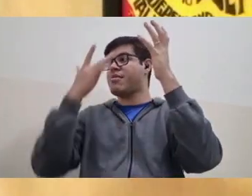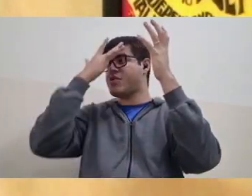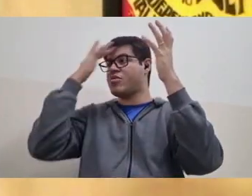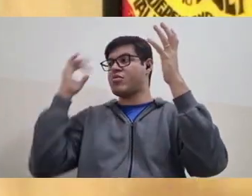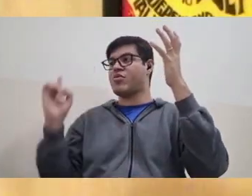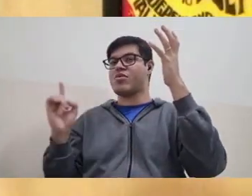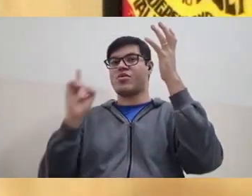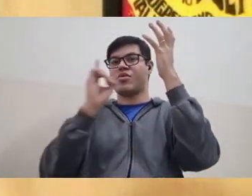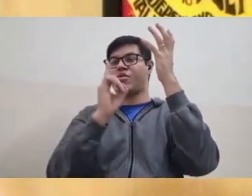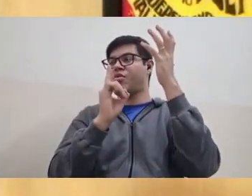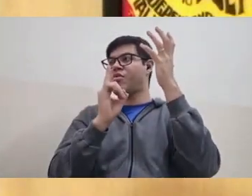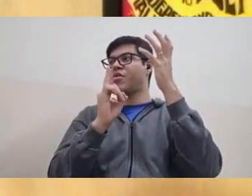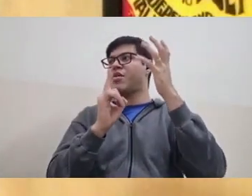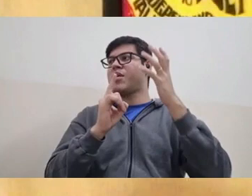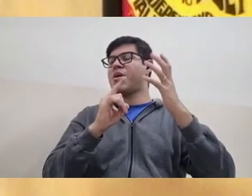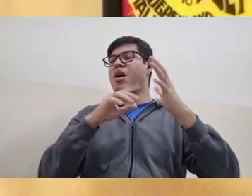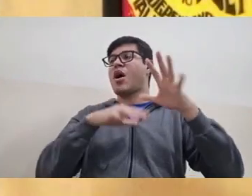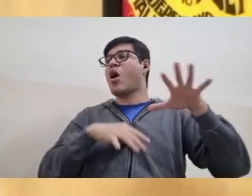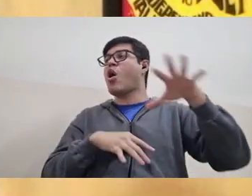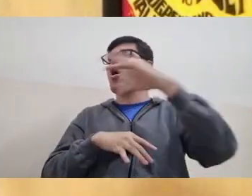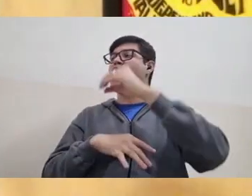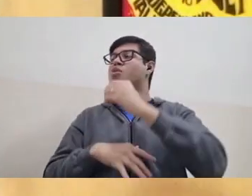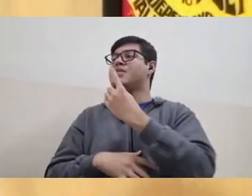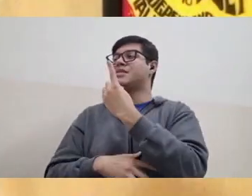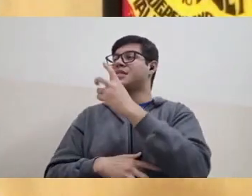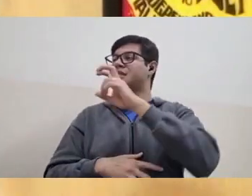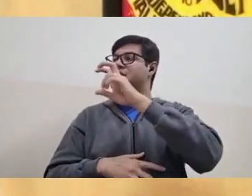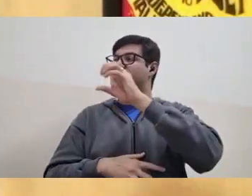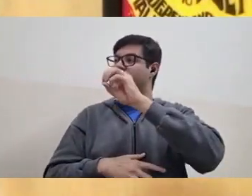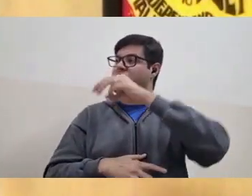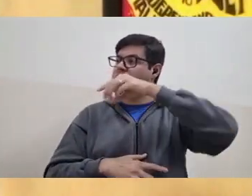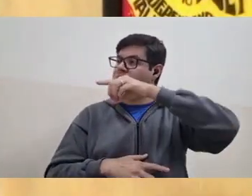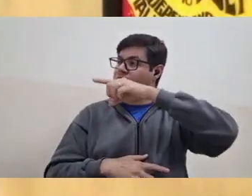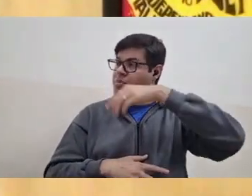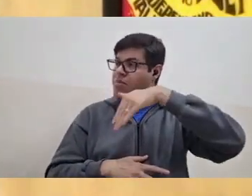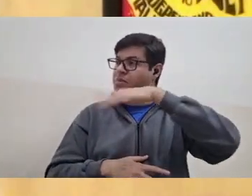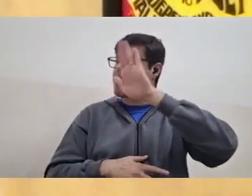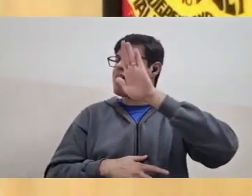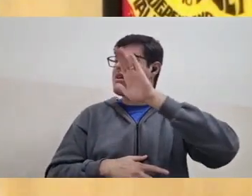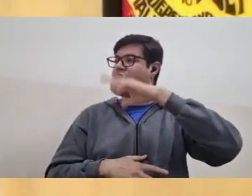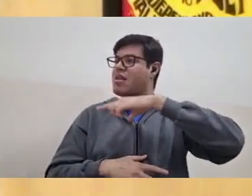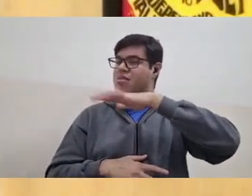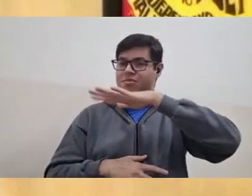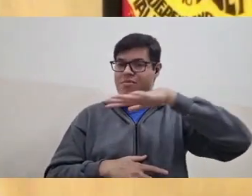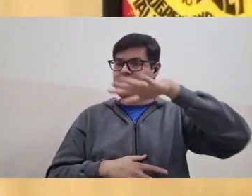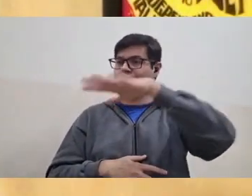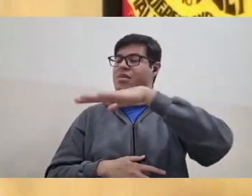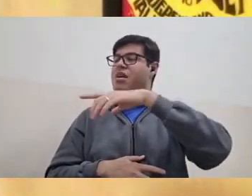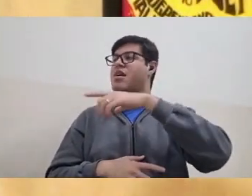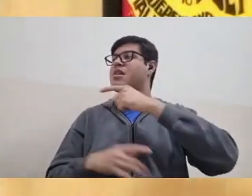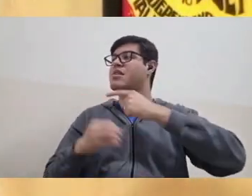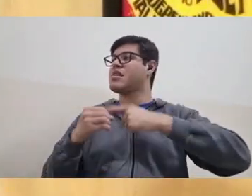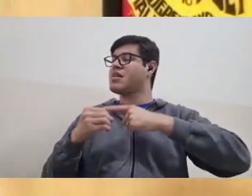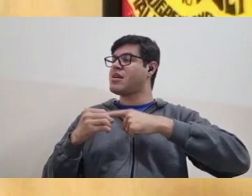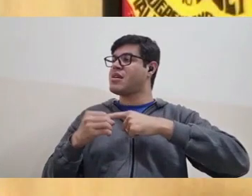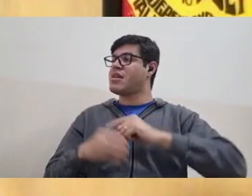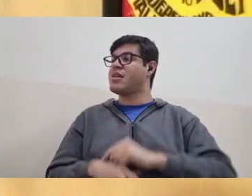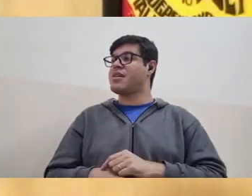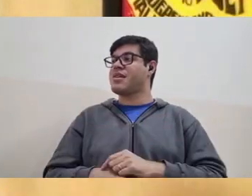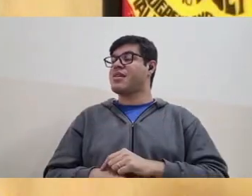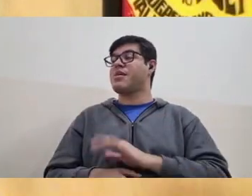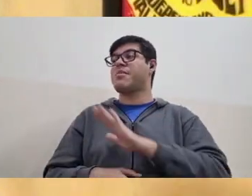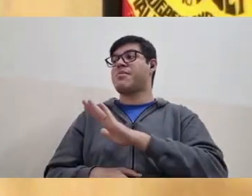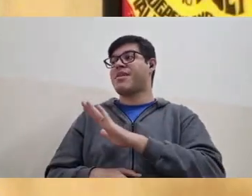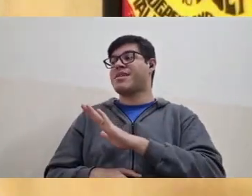São 150 mil árvores. Mas isso no meio urbano. E na matéria falava, se você